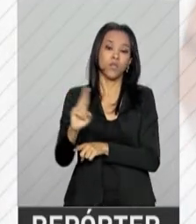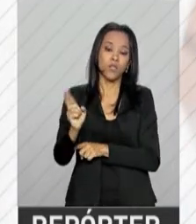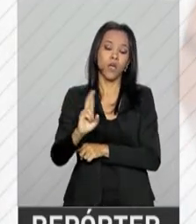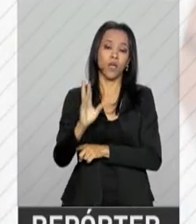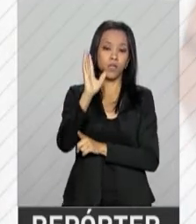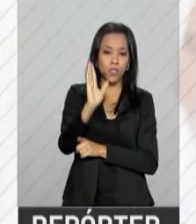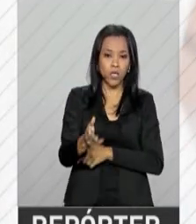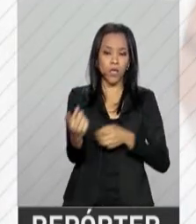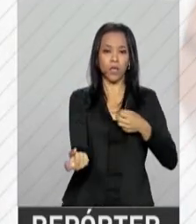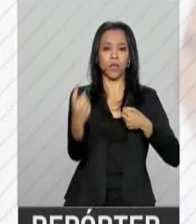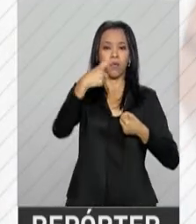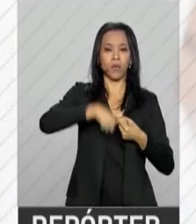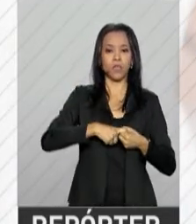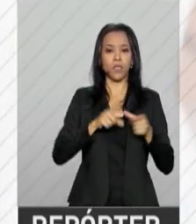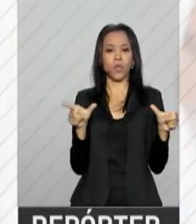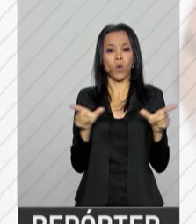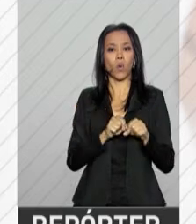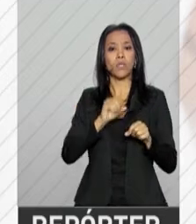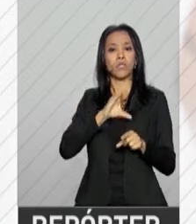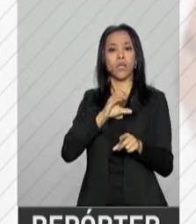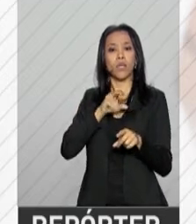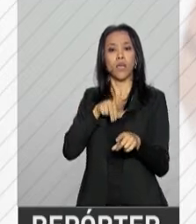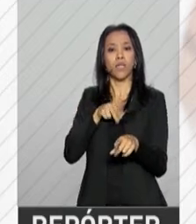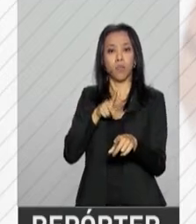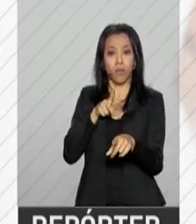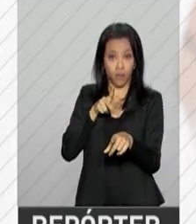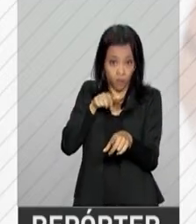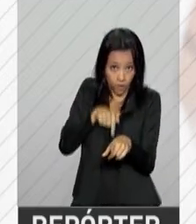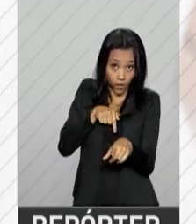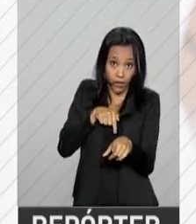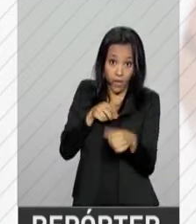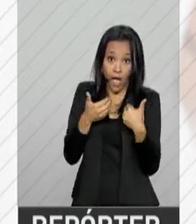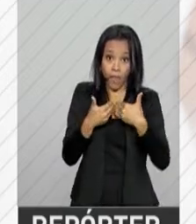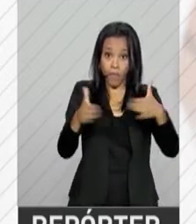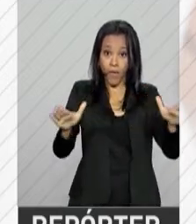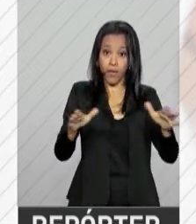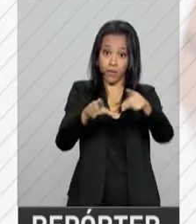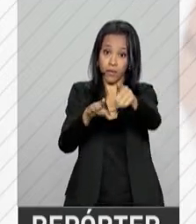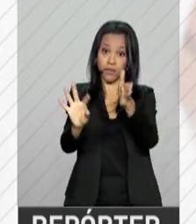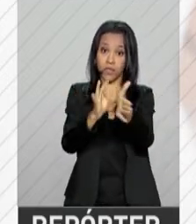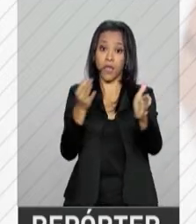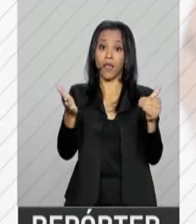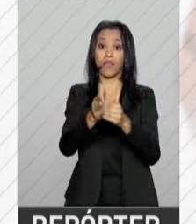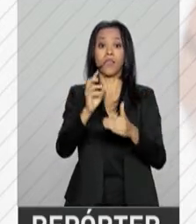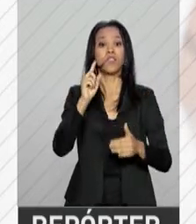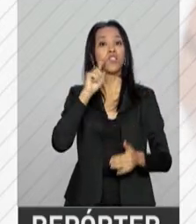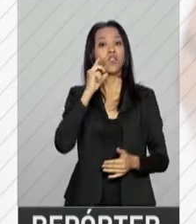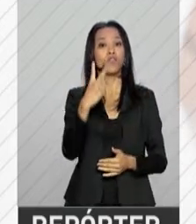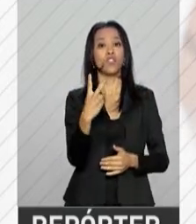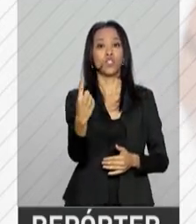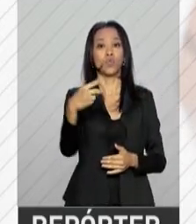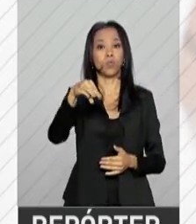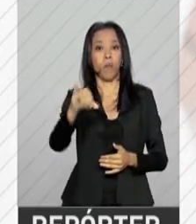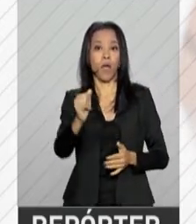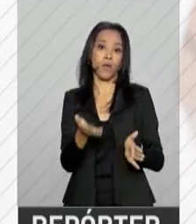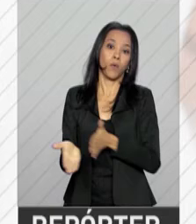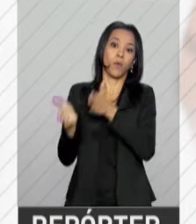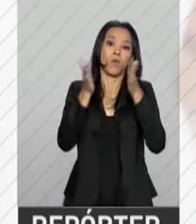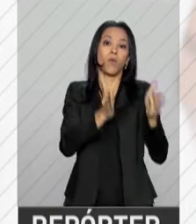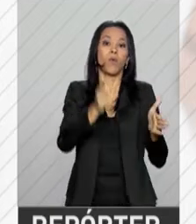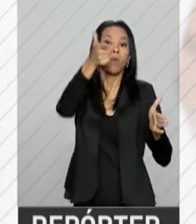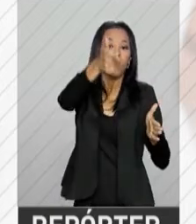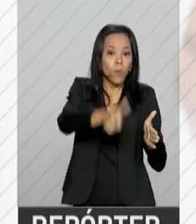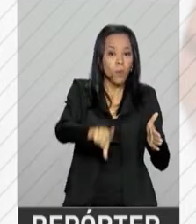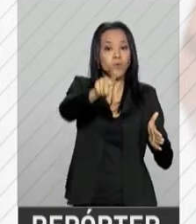publicada em parceria com o cnpq e tem inscrições abertas até o dia 21 de maio o outro em parceria com a fundação